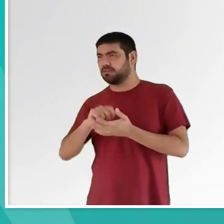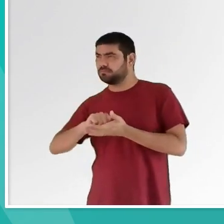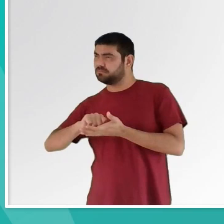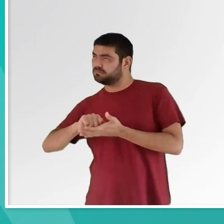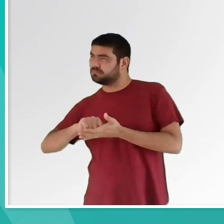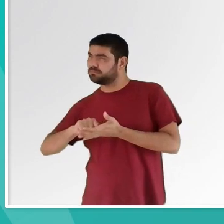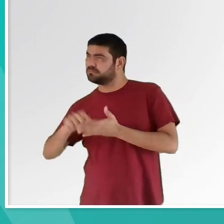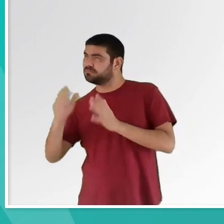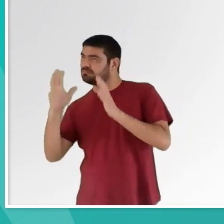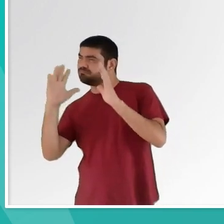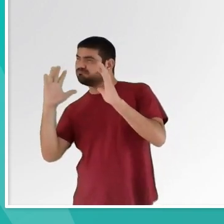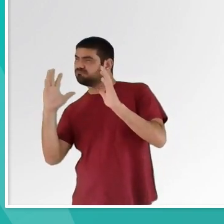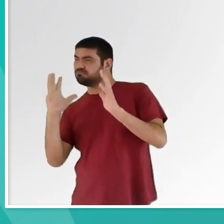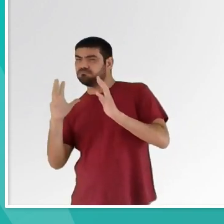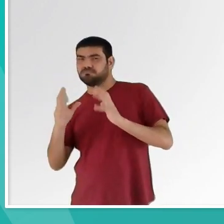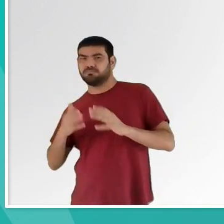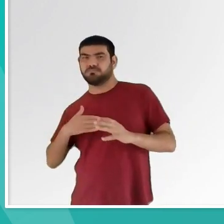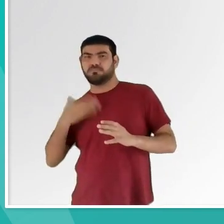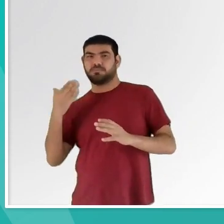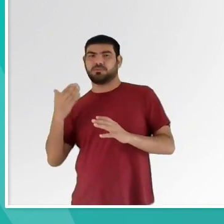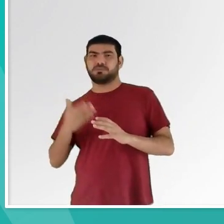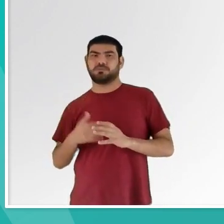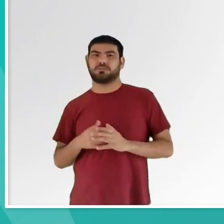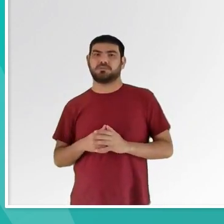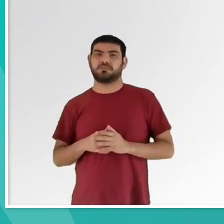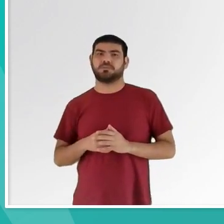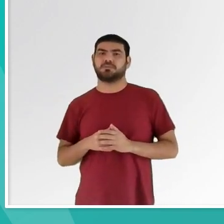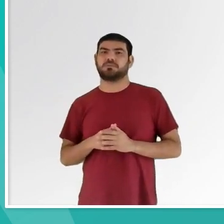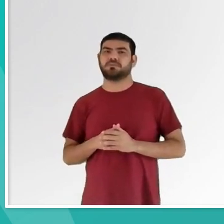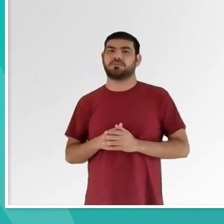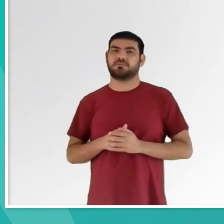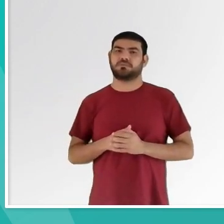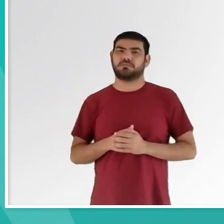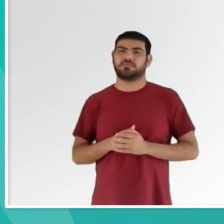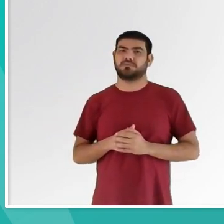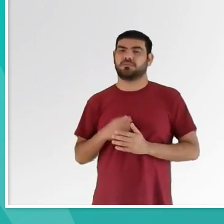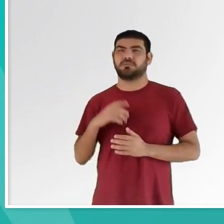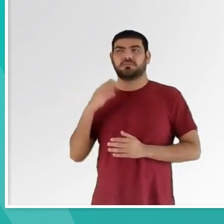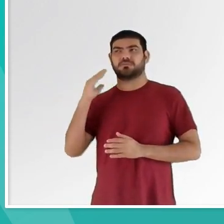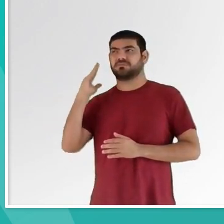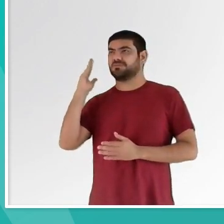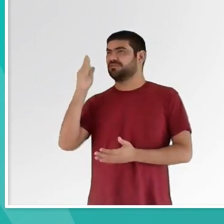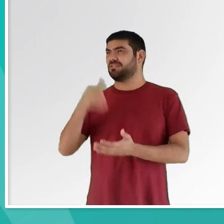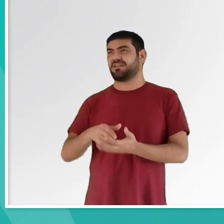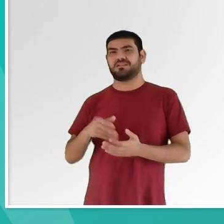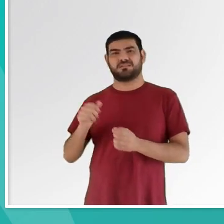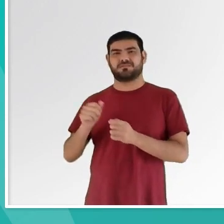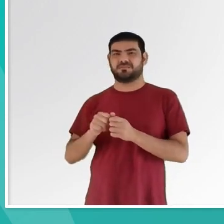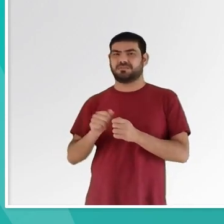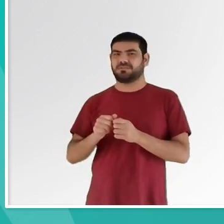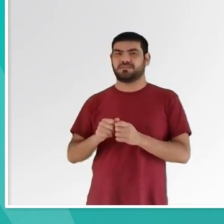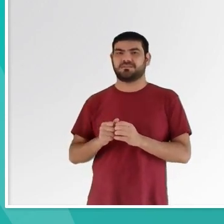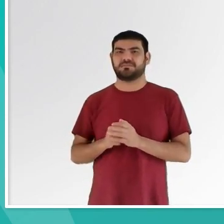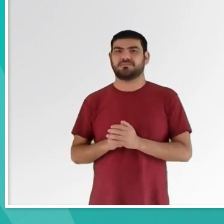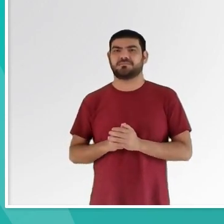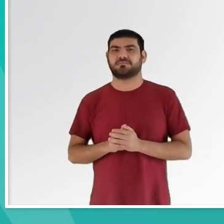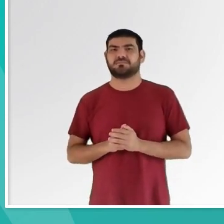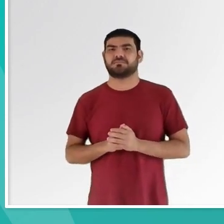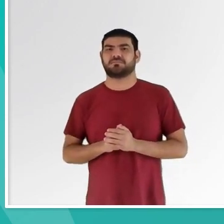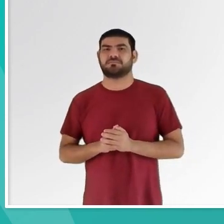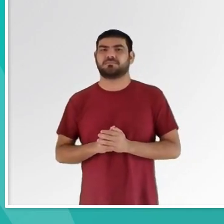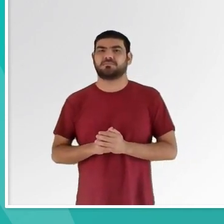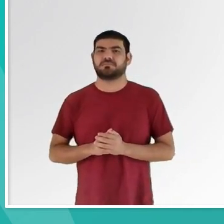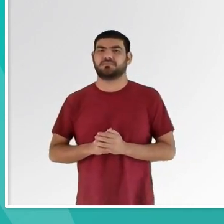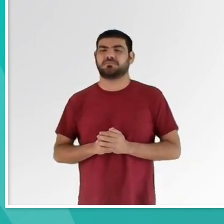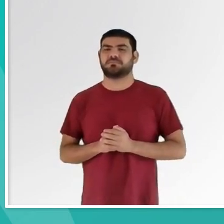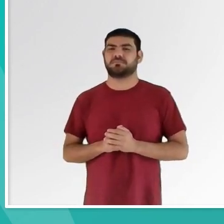Mais espontânea, então eu prefiro já ir direto fazendo o que a gente chama de line art, que é o traço, né? Então a line